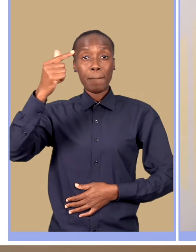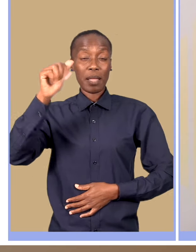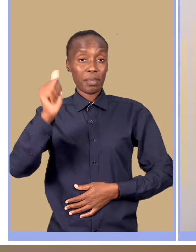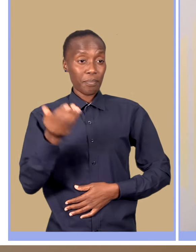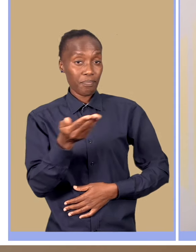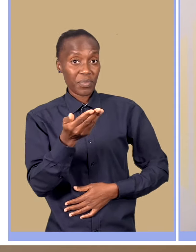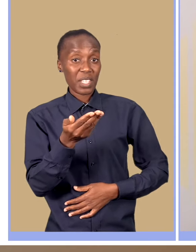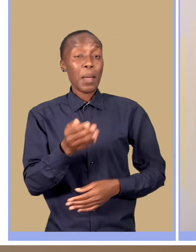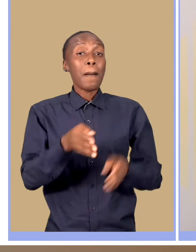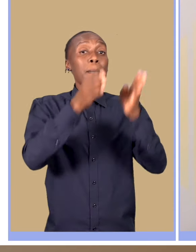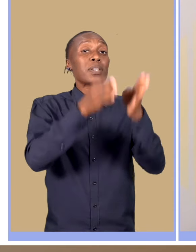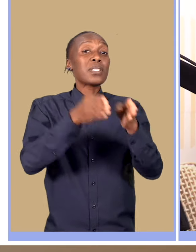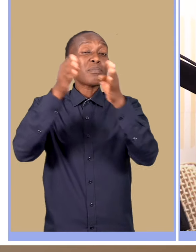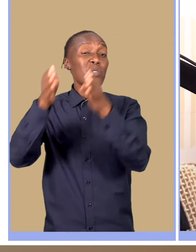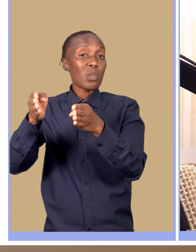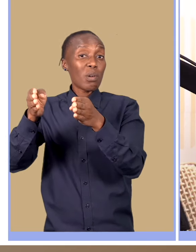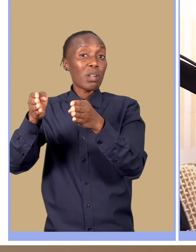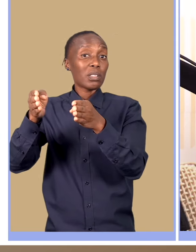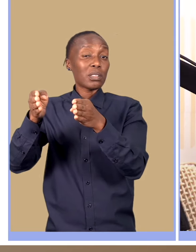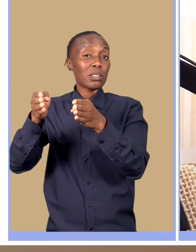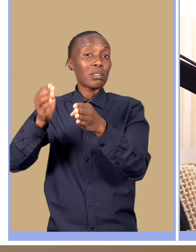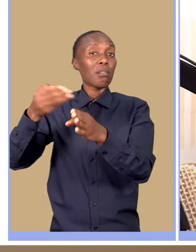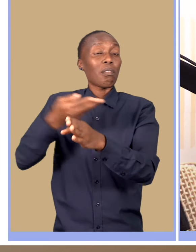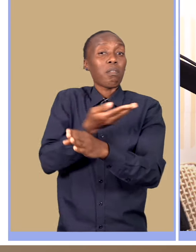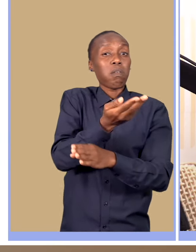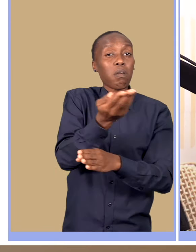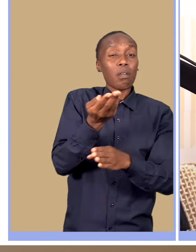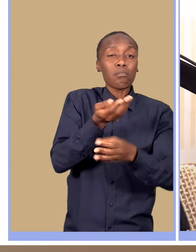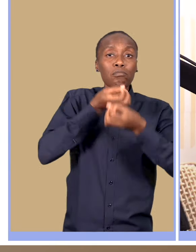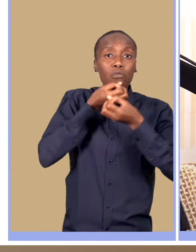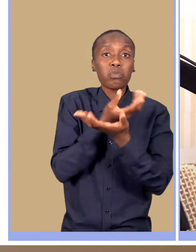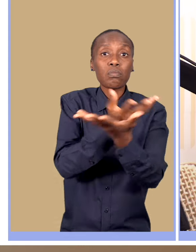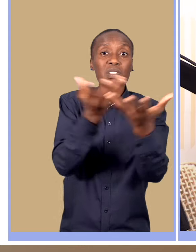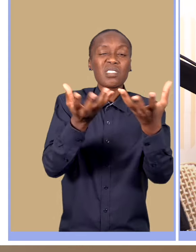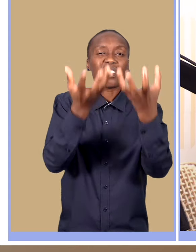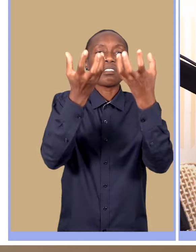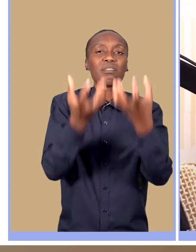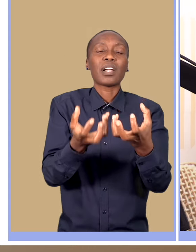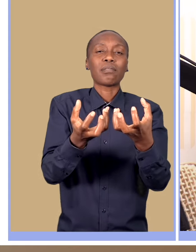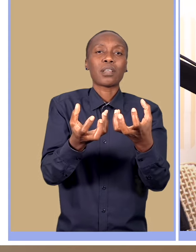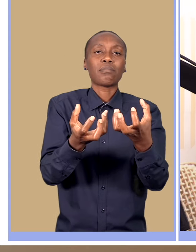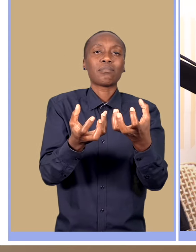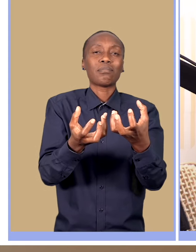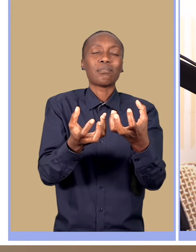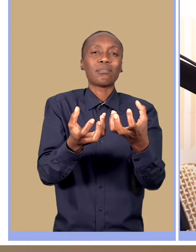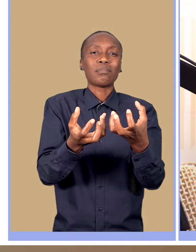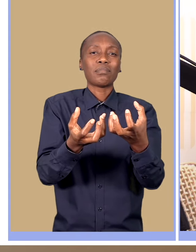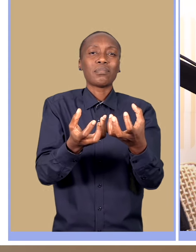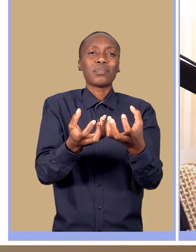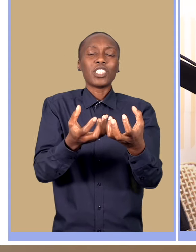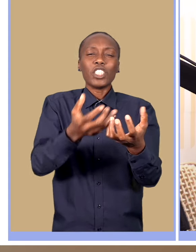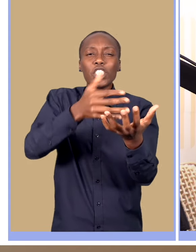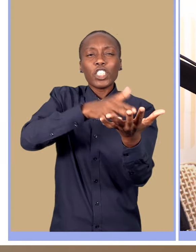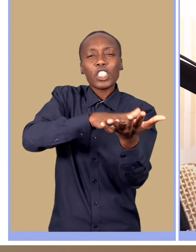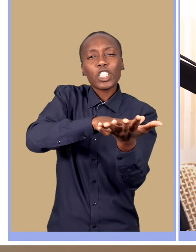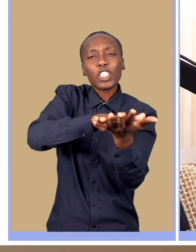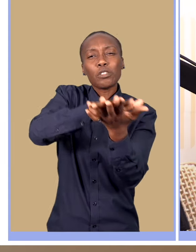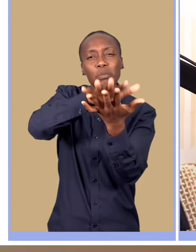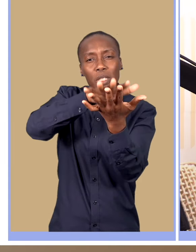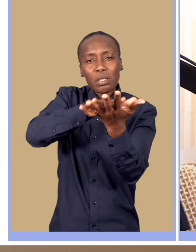se o nosso receptor não tiver uma informação dada de